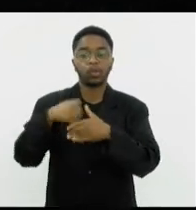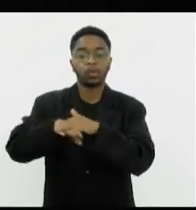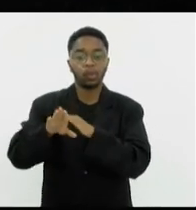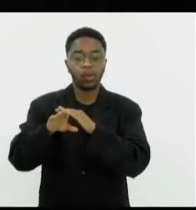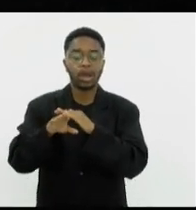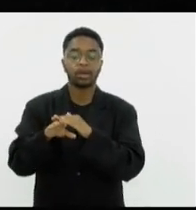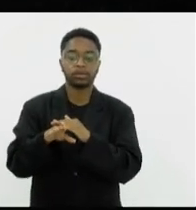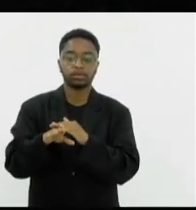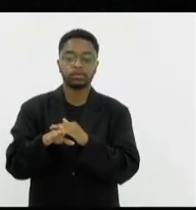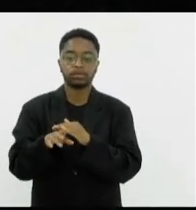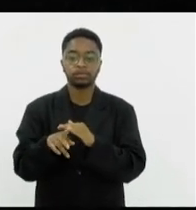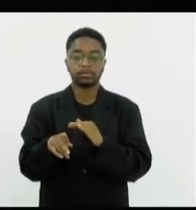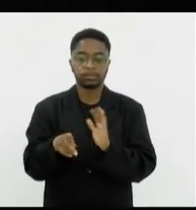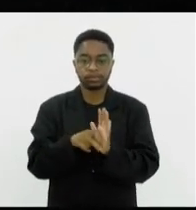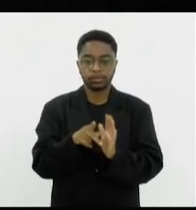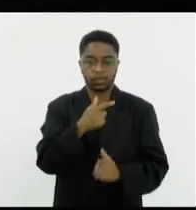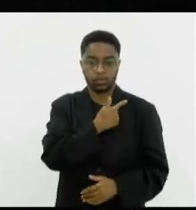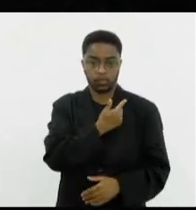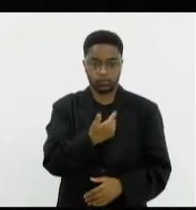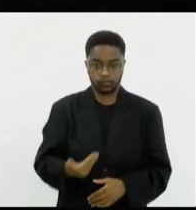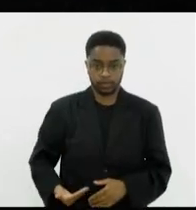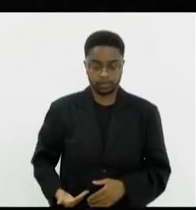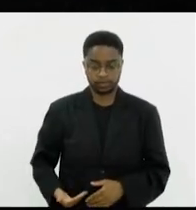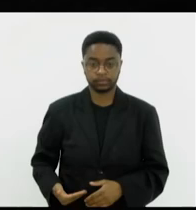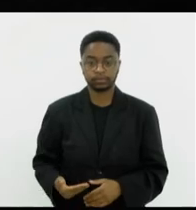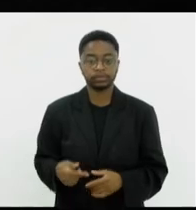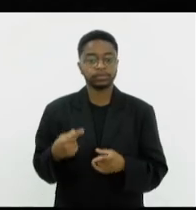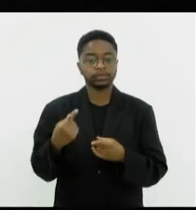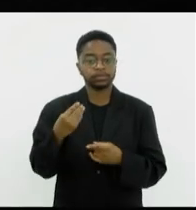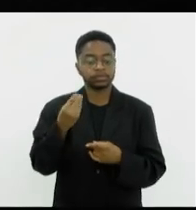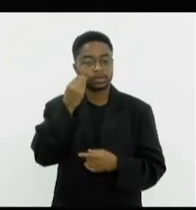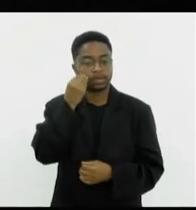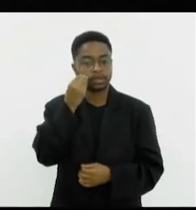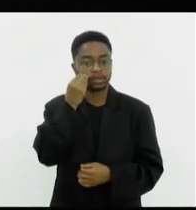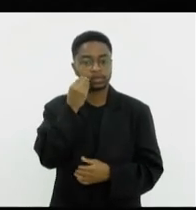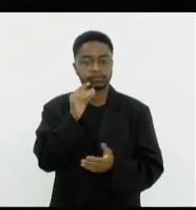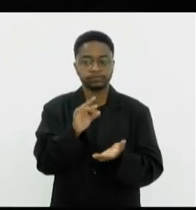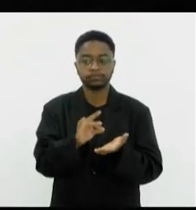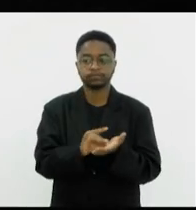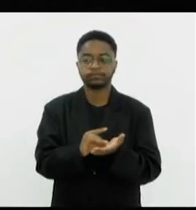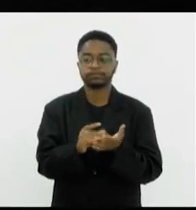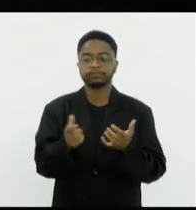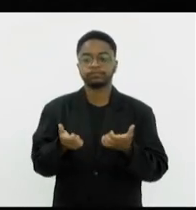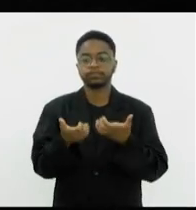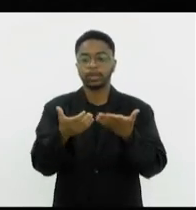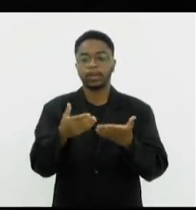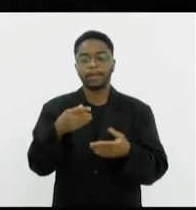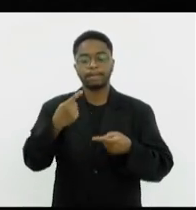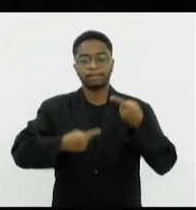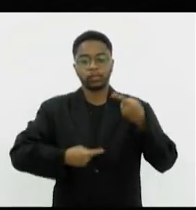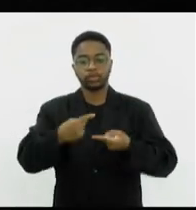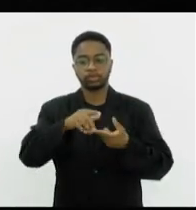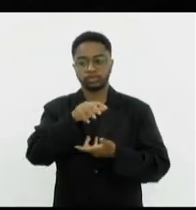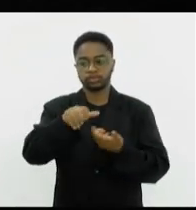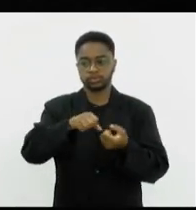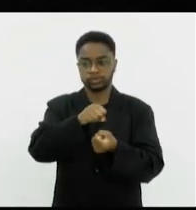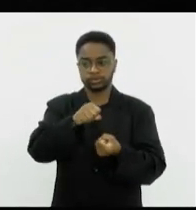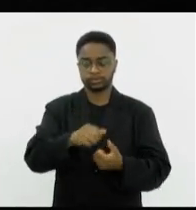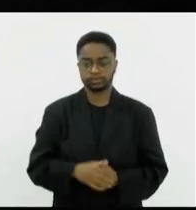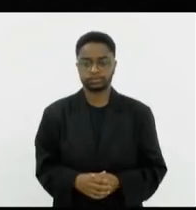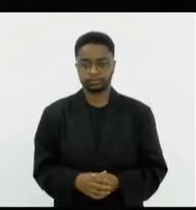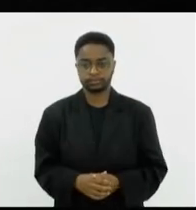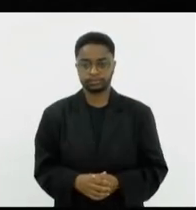não é, do governo do Estado para poder garantir efetivamente políticas sustentáveis.